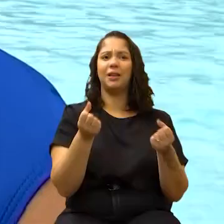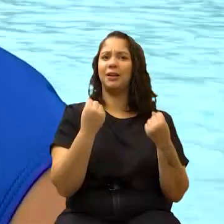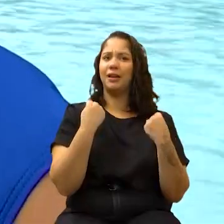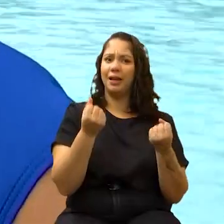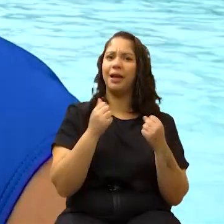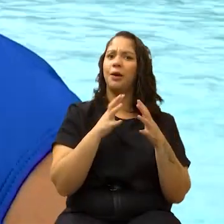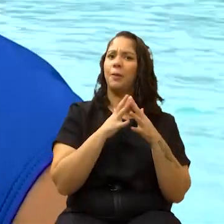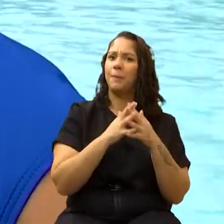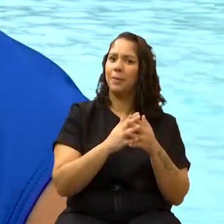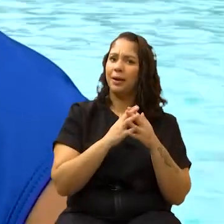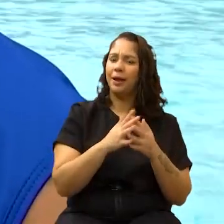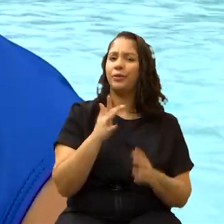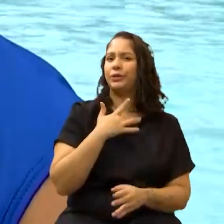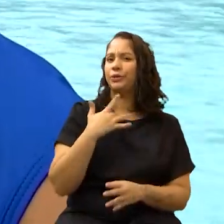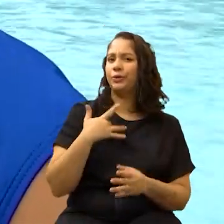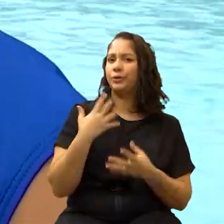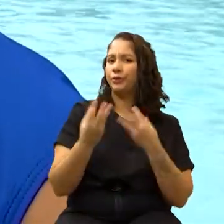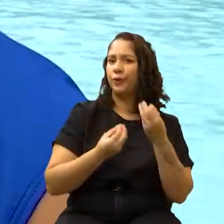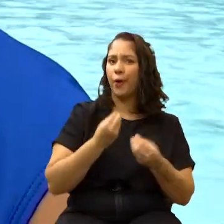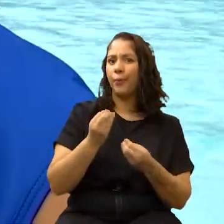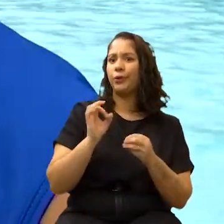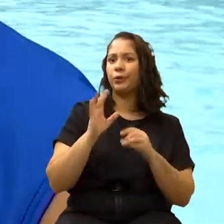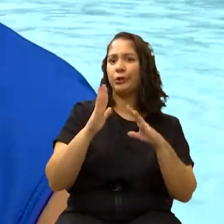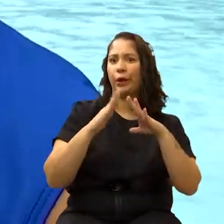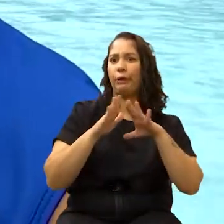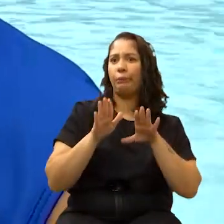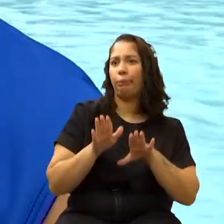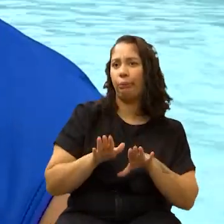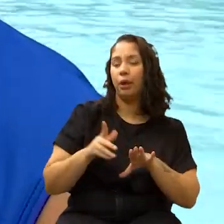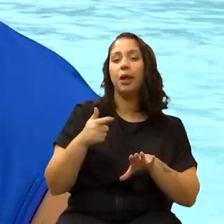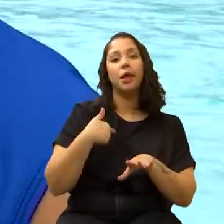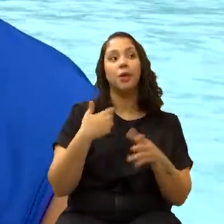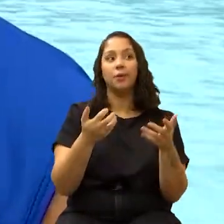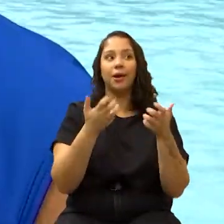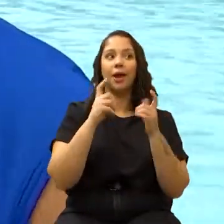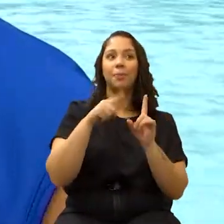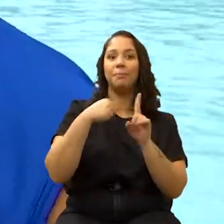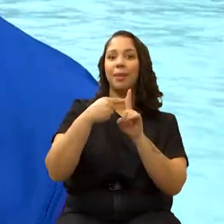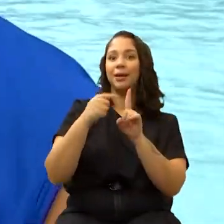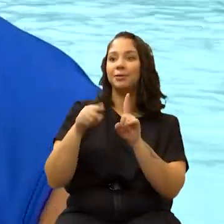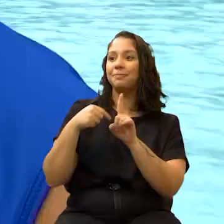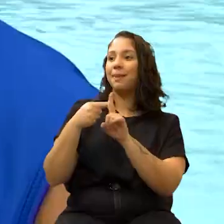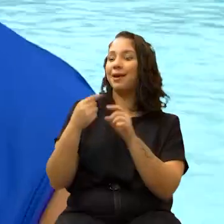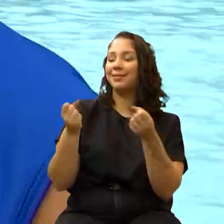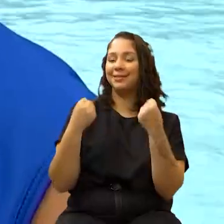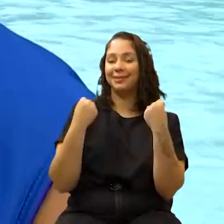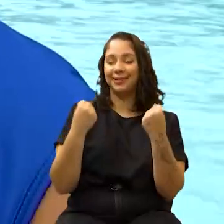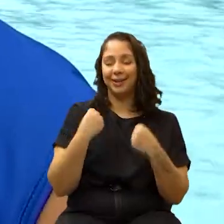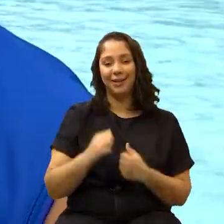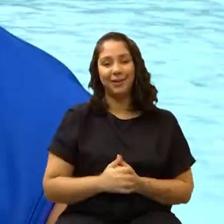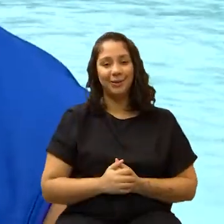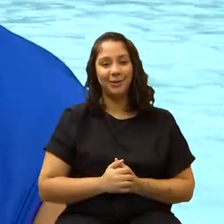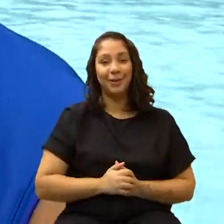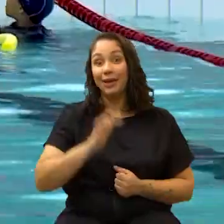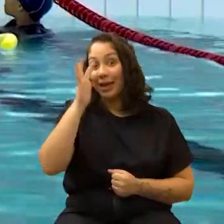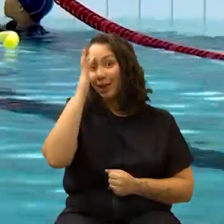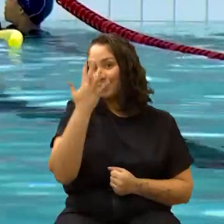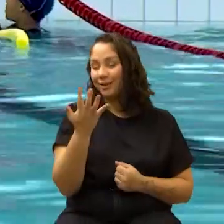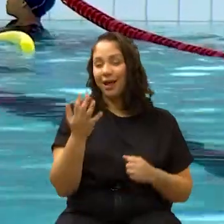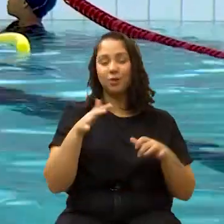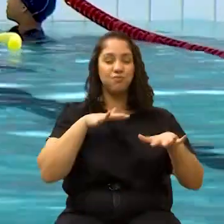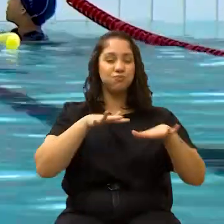saúde está complicado, né? Ficar só em casa não dá. Então, por isso que eu estou procurando mais atividades para fazer.